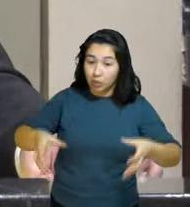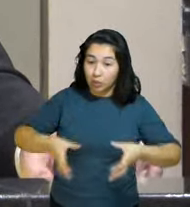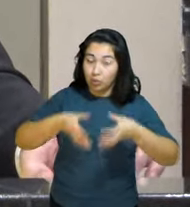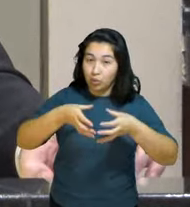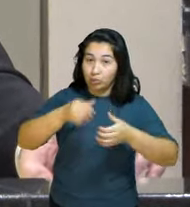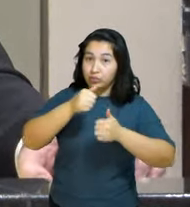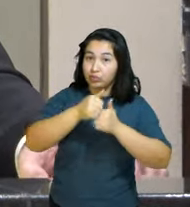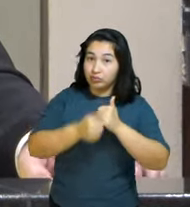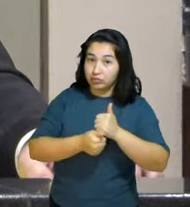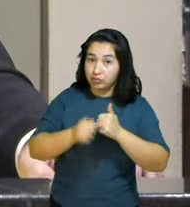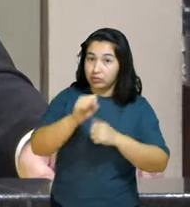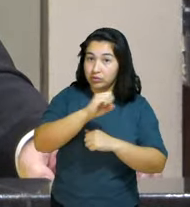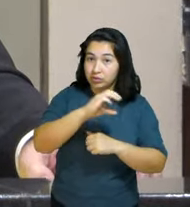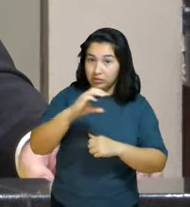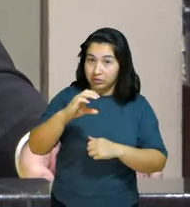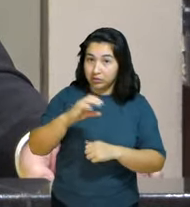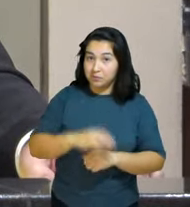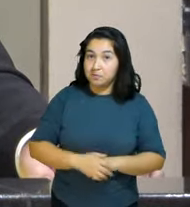catarinense, teve